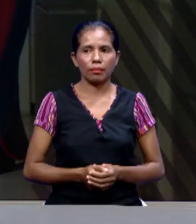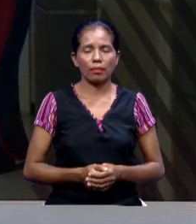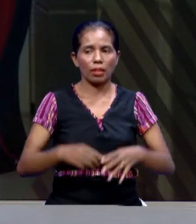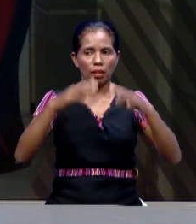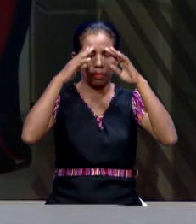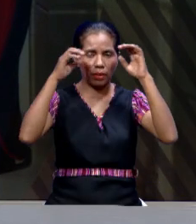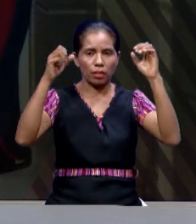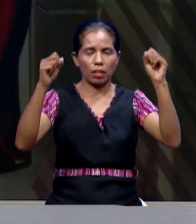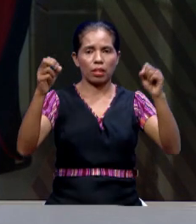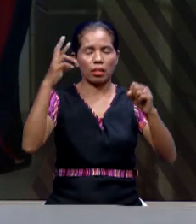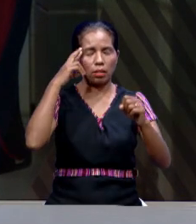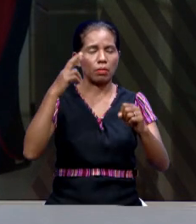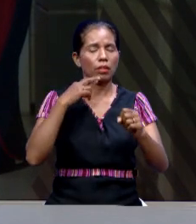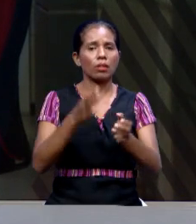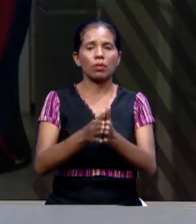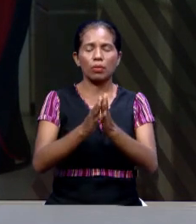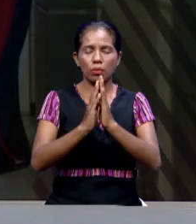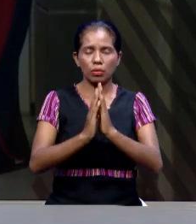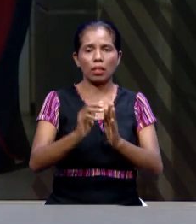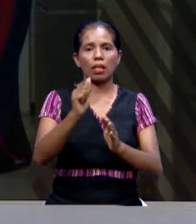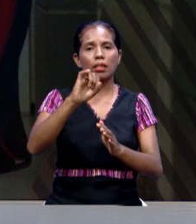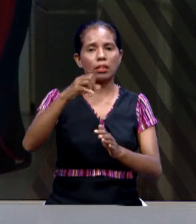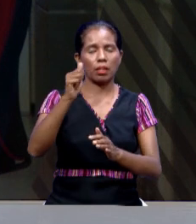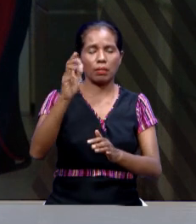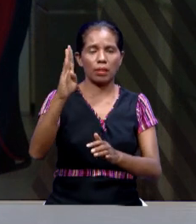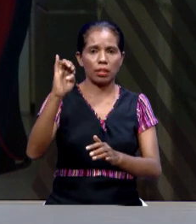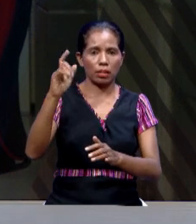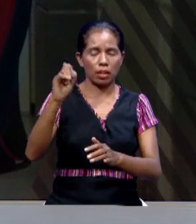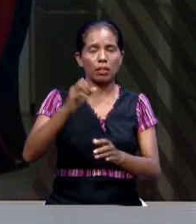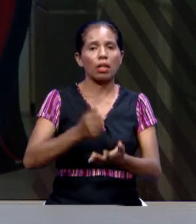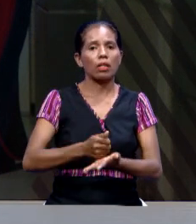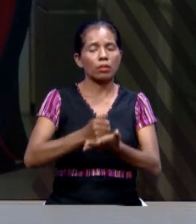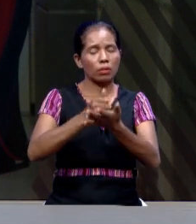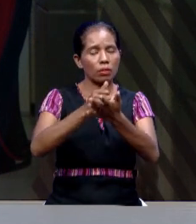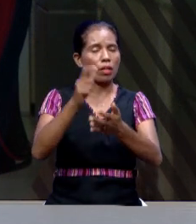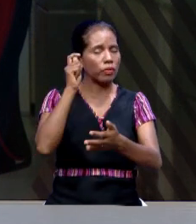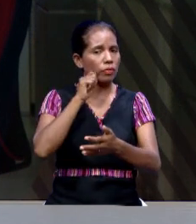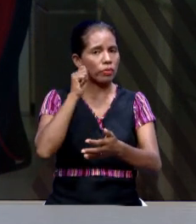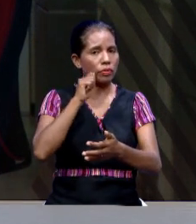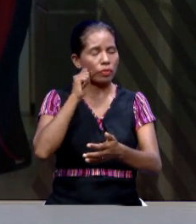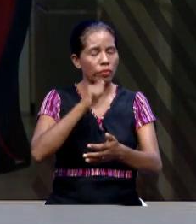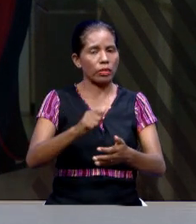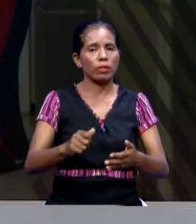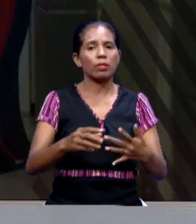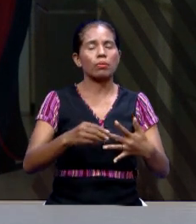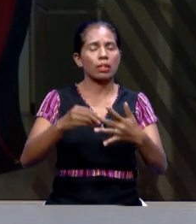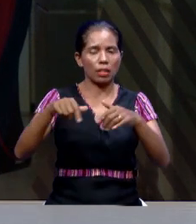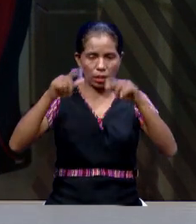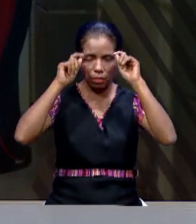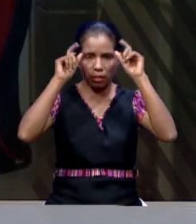Presidente da República Seyhuso Azerbaijão atua apoio feto potencial IHA Timor-Leste.